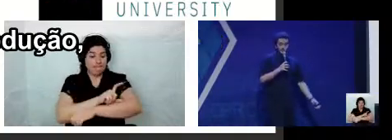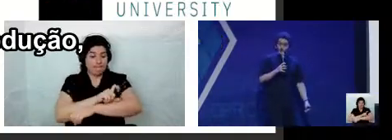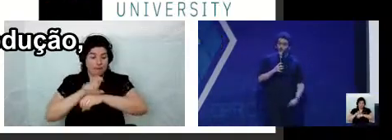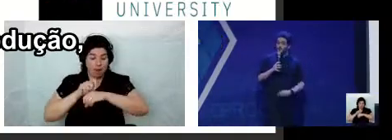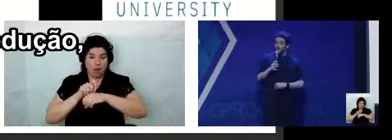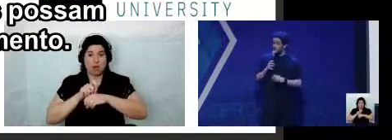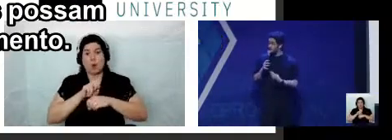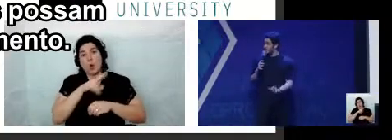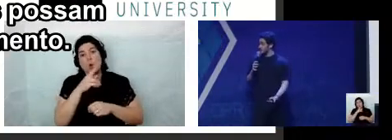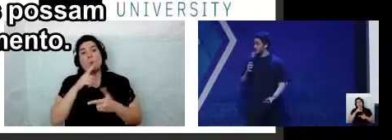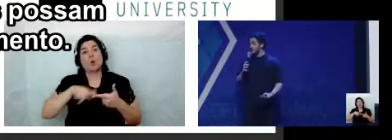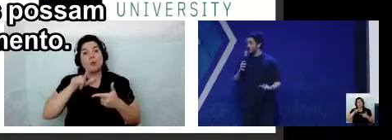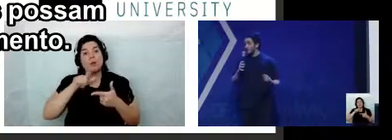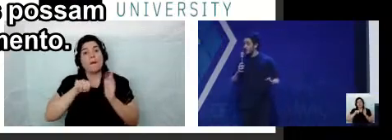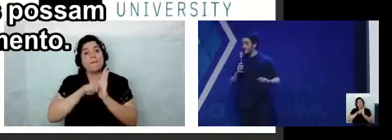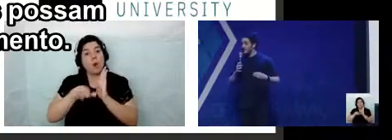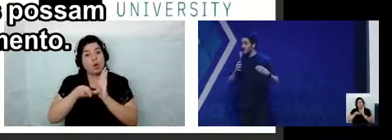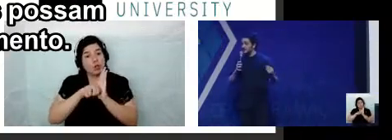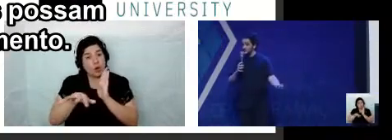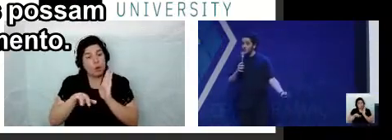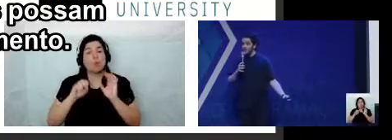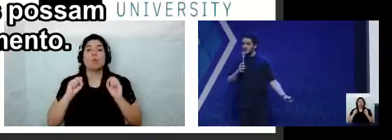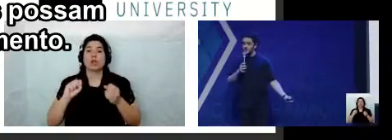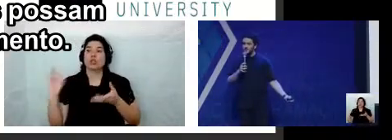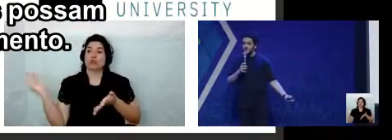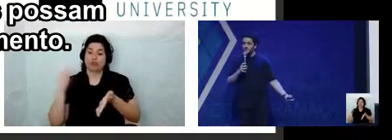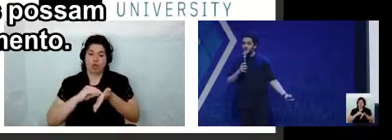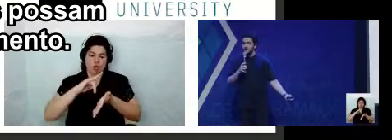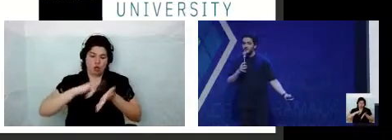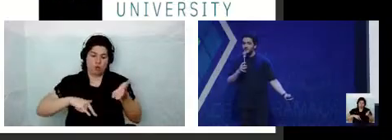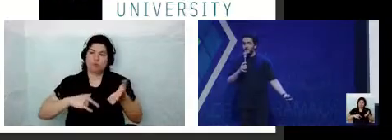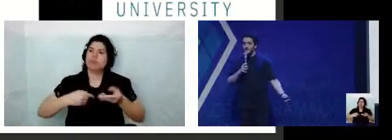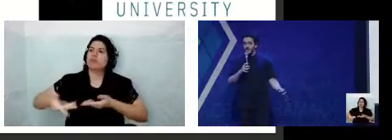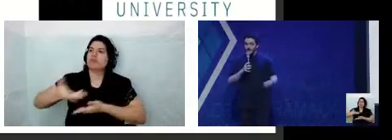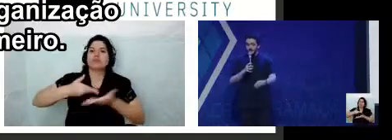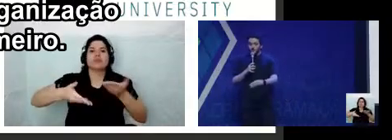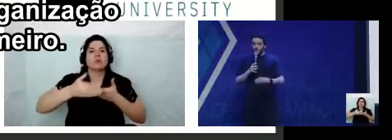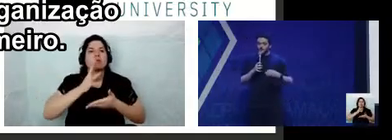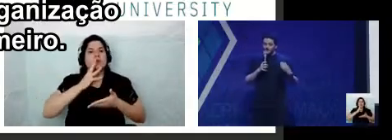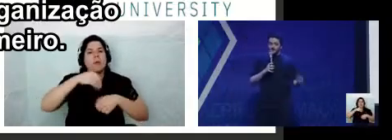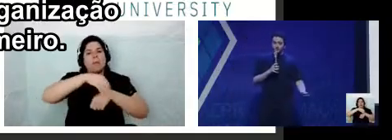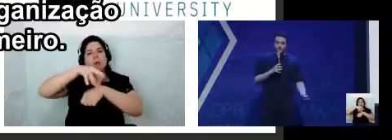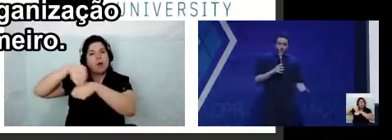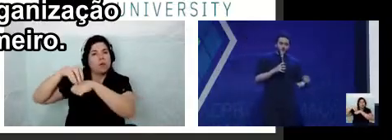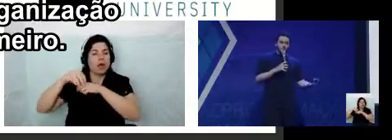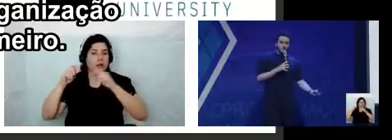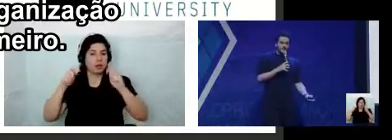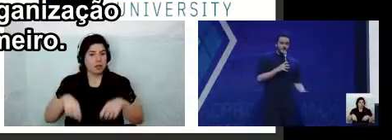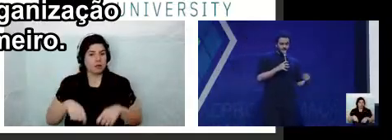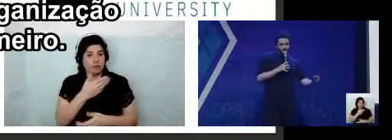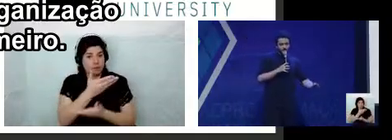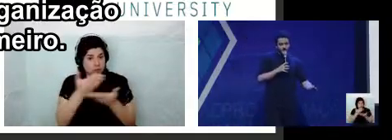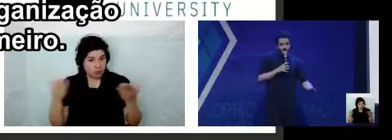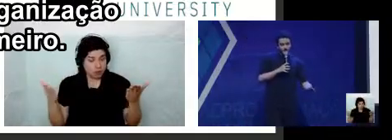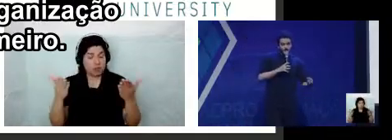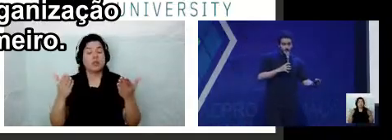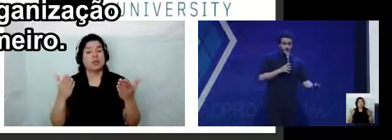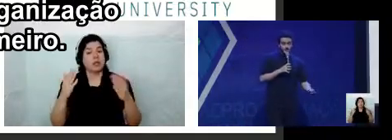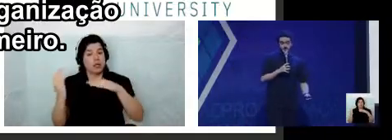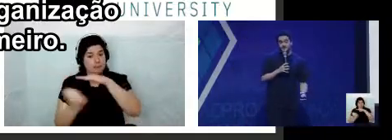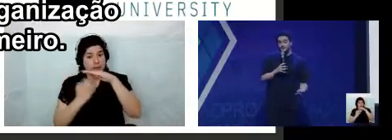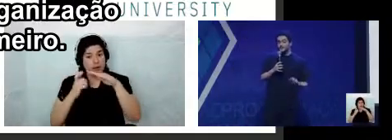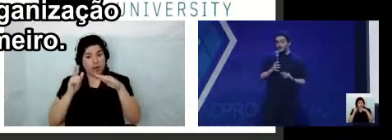problema em produção, eles possam documentar e eles possam compartilhar esse conhecimento. Então, nós como empresa, né, então